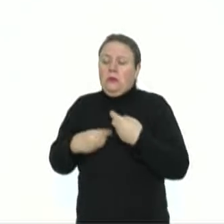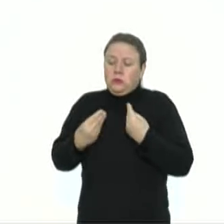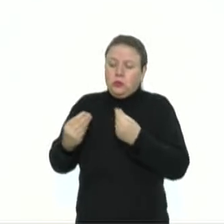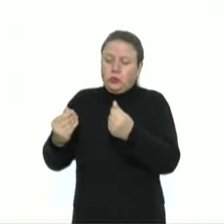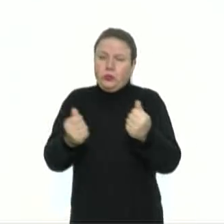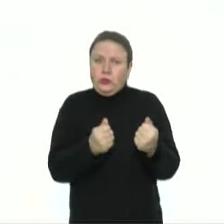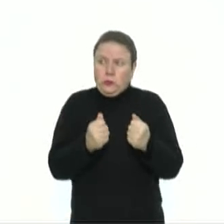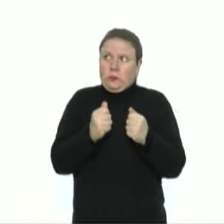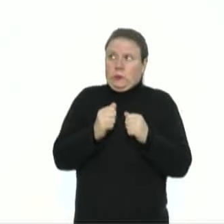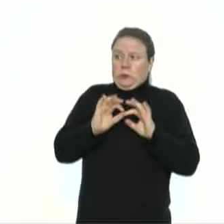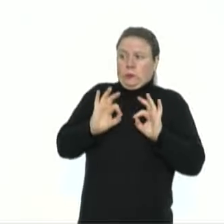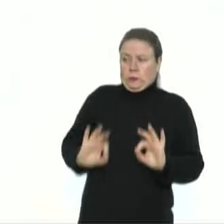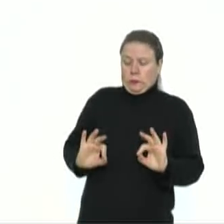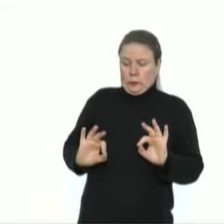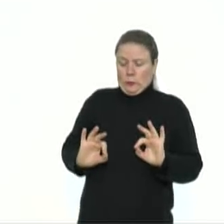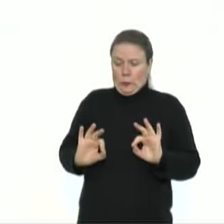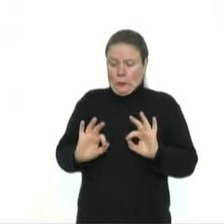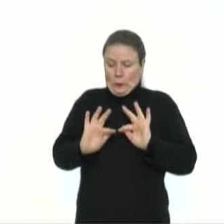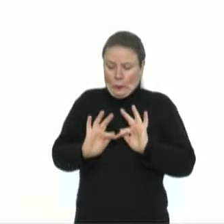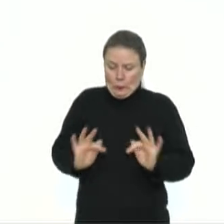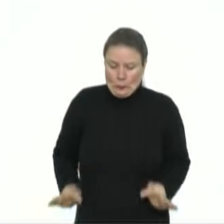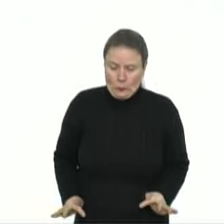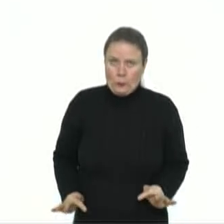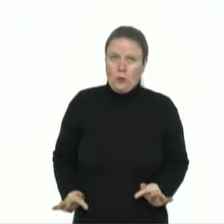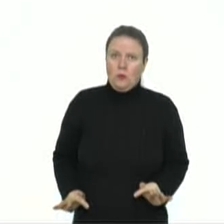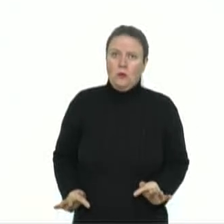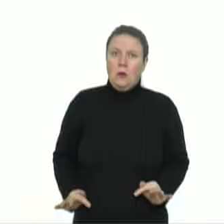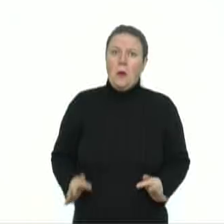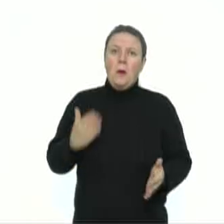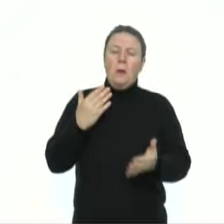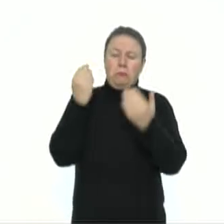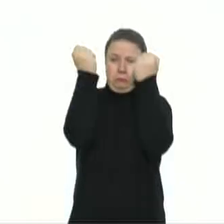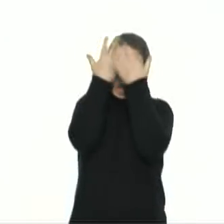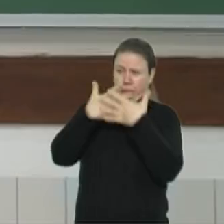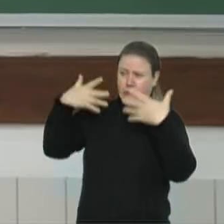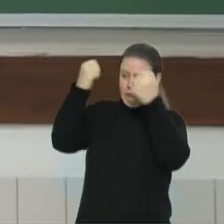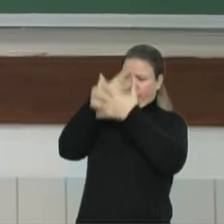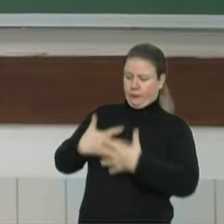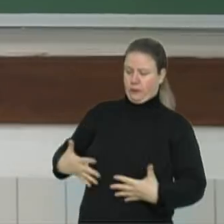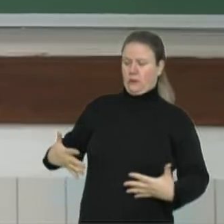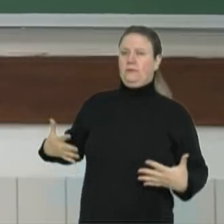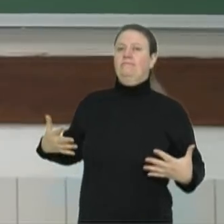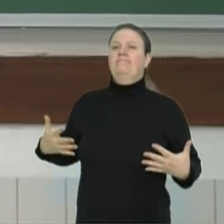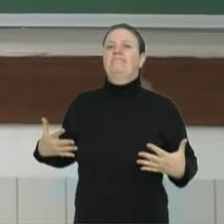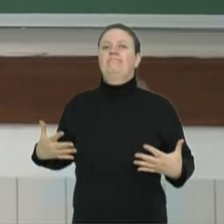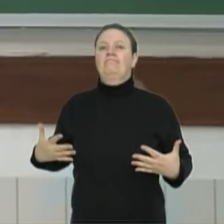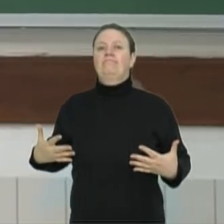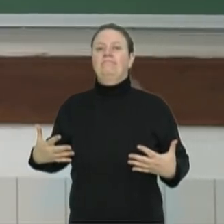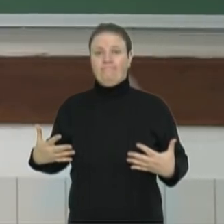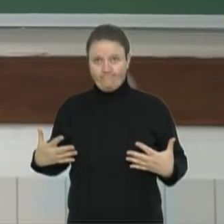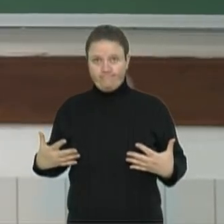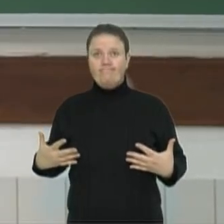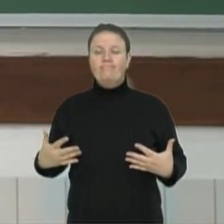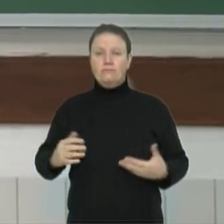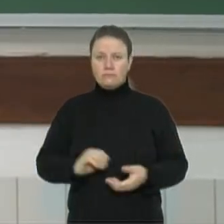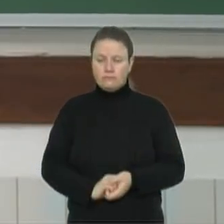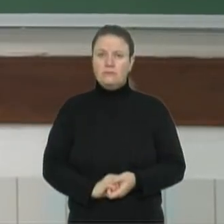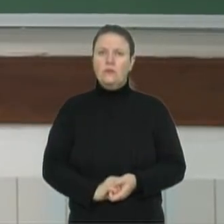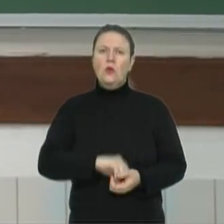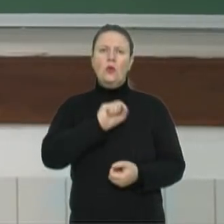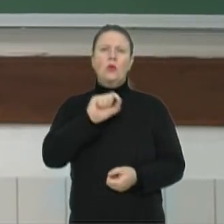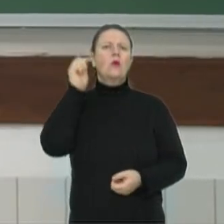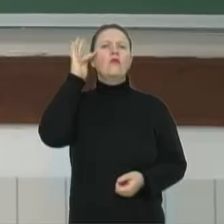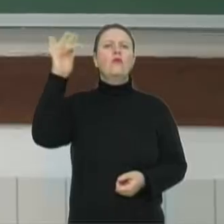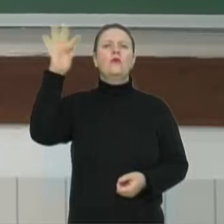delicada, discreta, submissa e invisível. Né? O que a Miriam, né, Goldenberg está dizendo sobre a